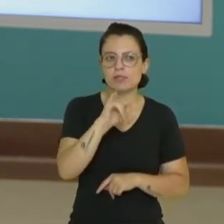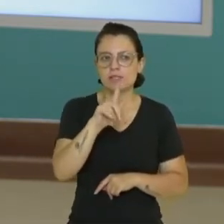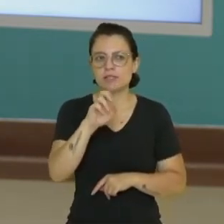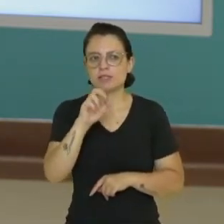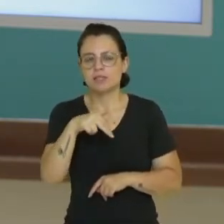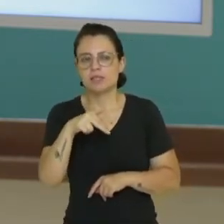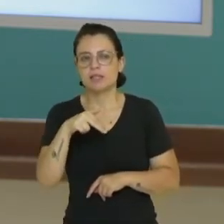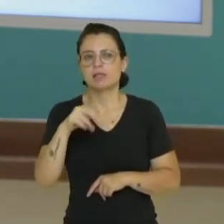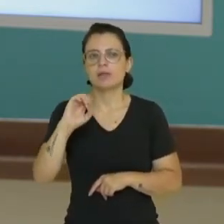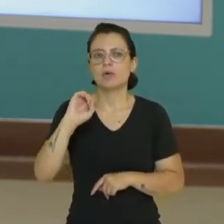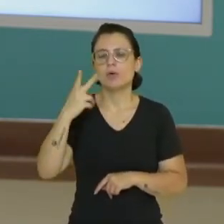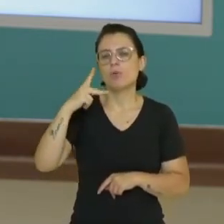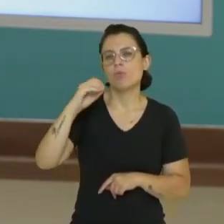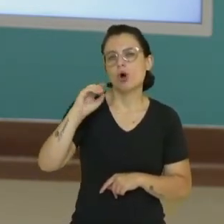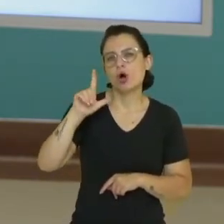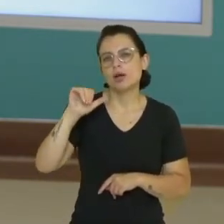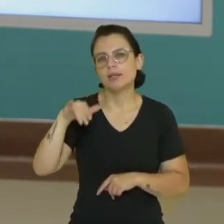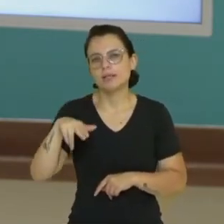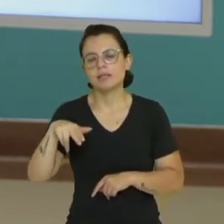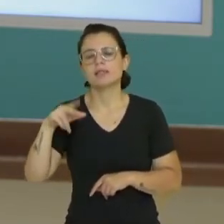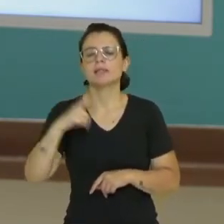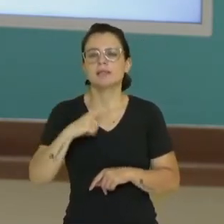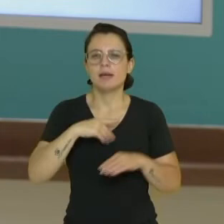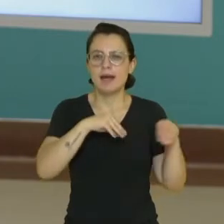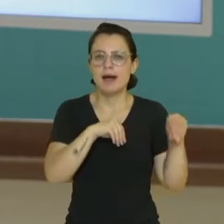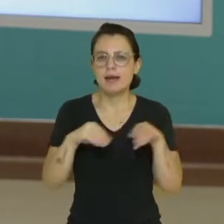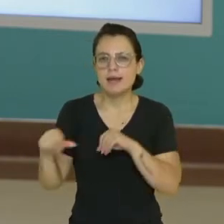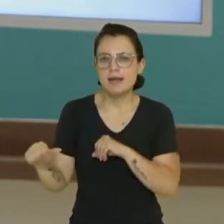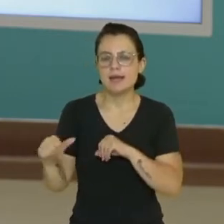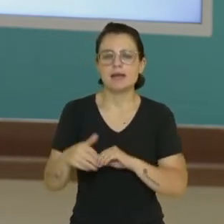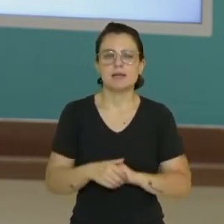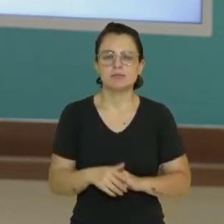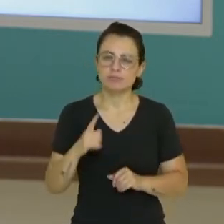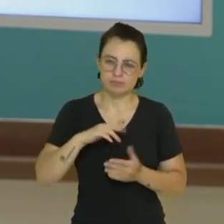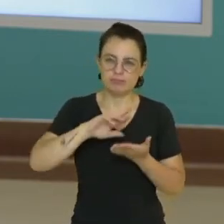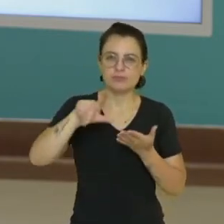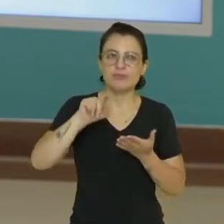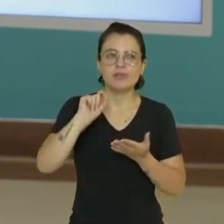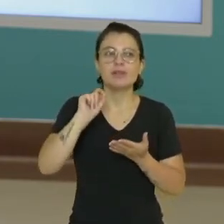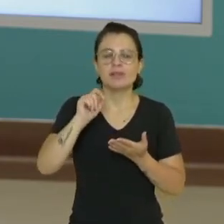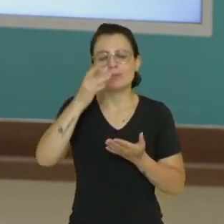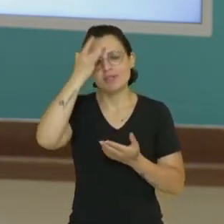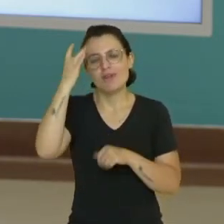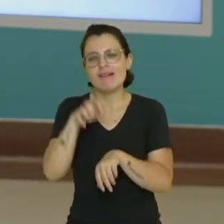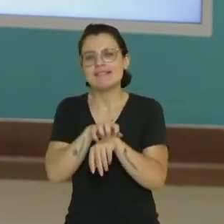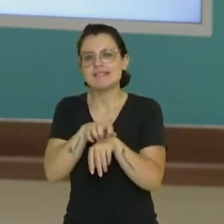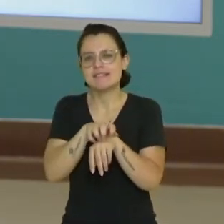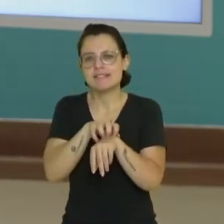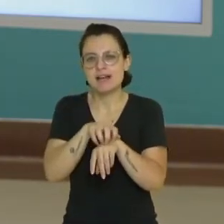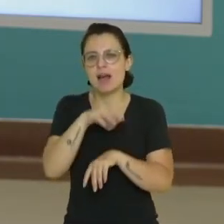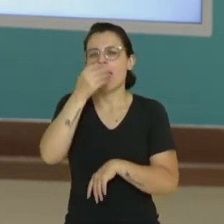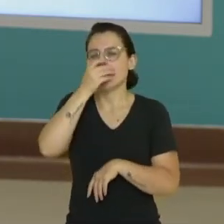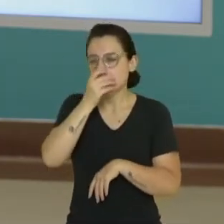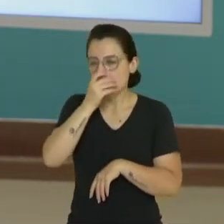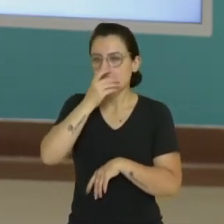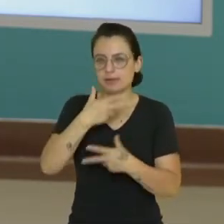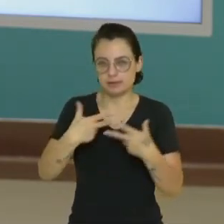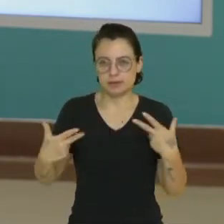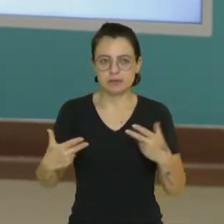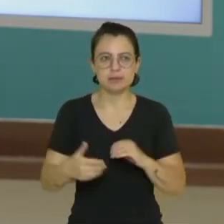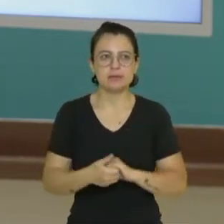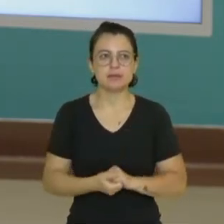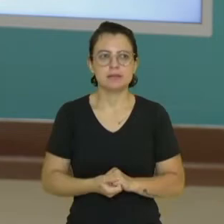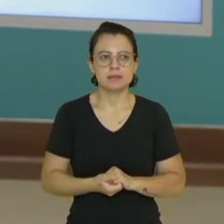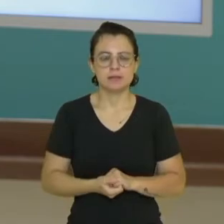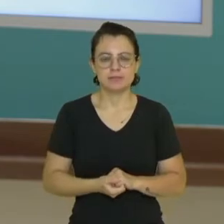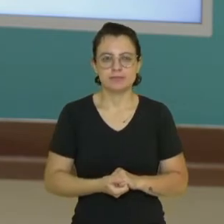pólen, poeira, areia. Que algumas pessoas podem ter o quê? Uma rinite, uma alergia e começar